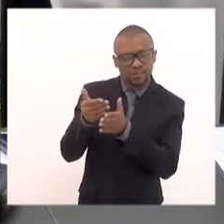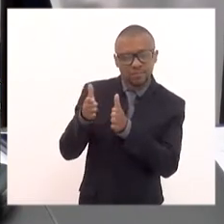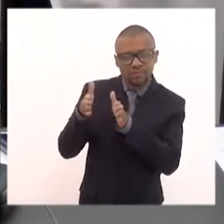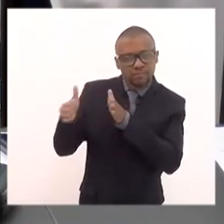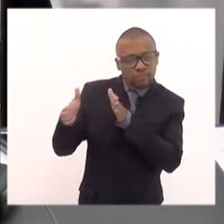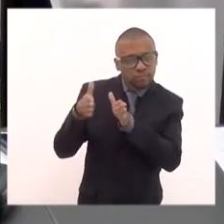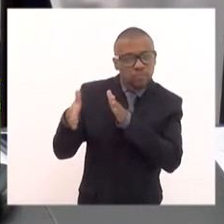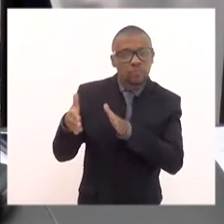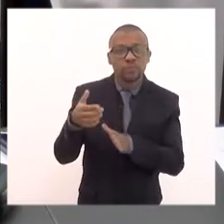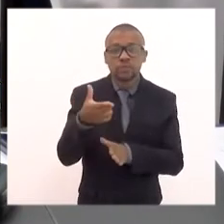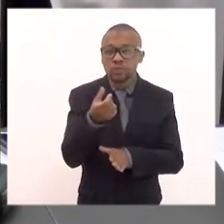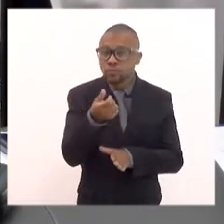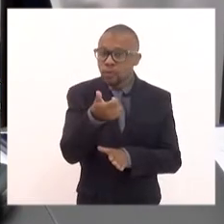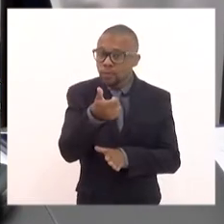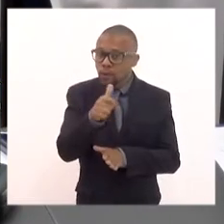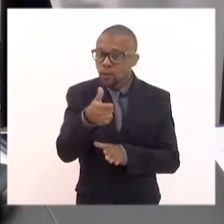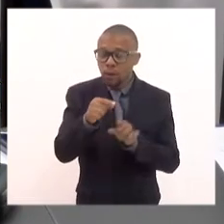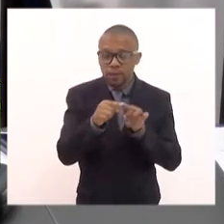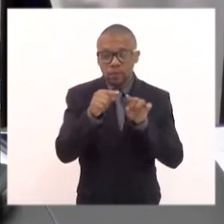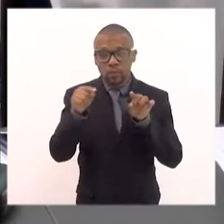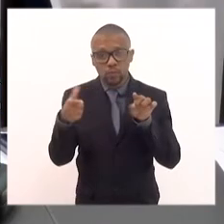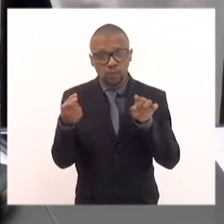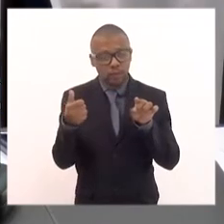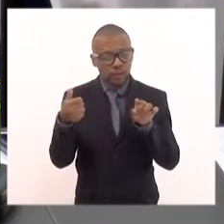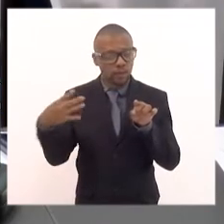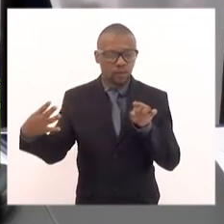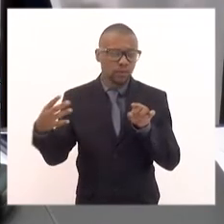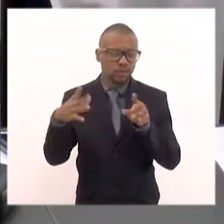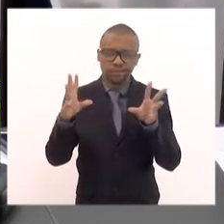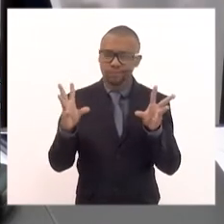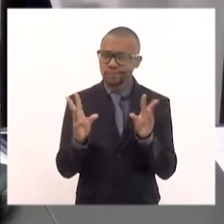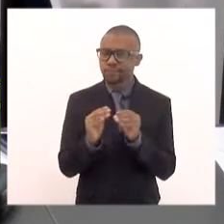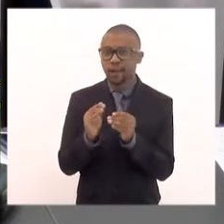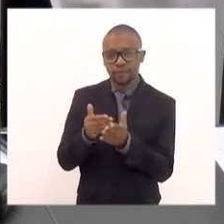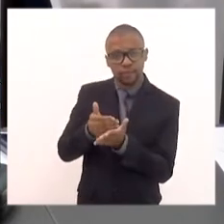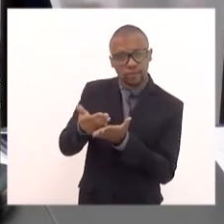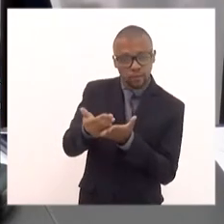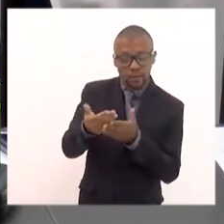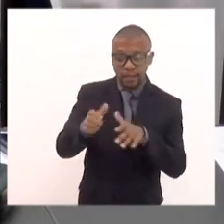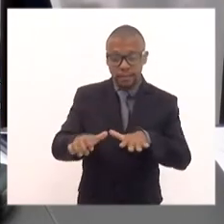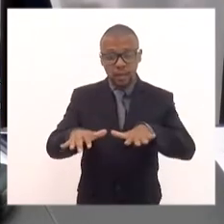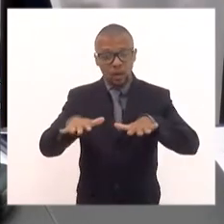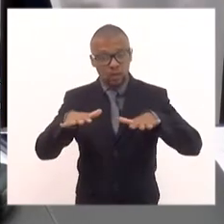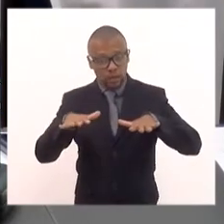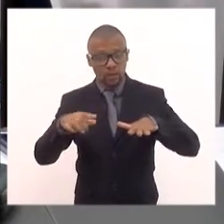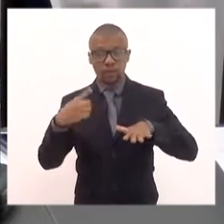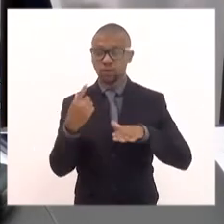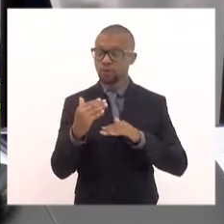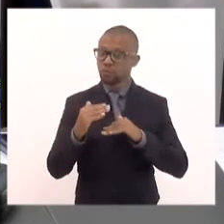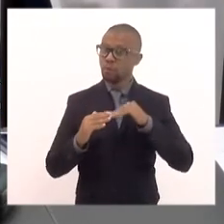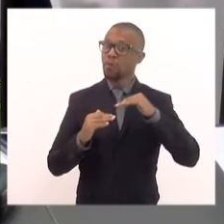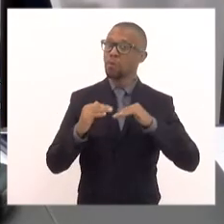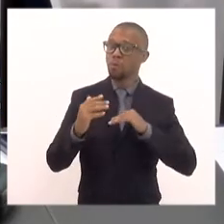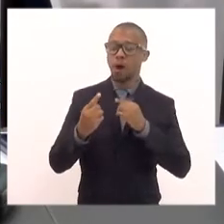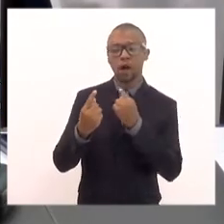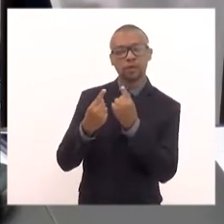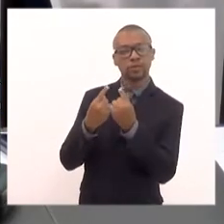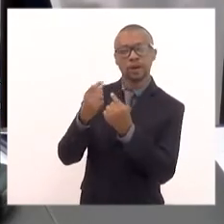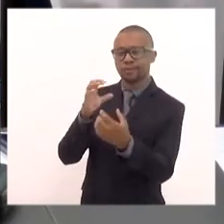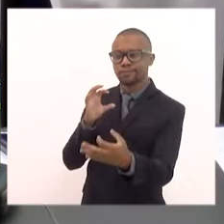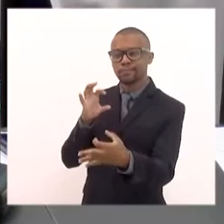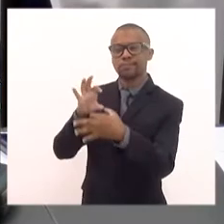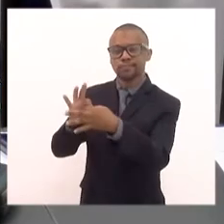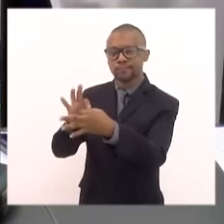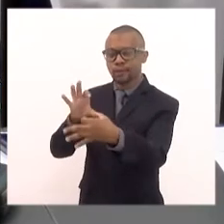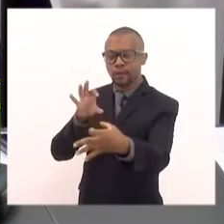2011-2014. Enfim, é uma brevíssima introdução. Essa é uma audiência Veja a que foi nossa querida construída em Inês diálogo Pandeló, com os Sandrinha